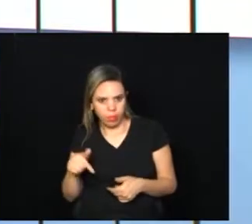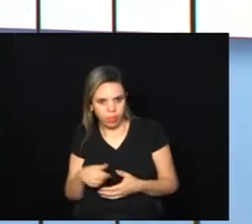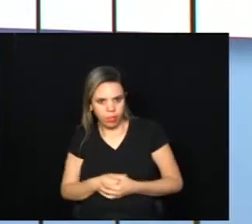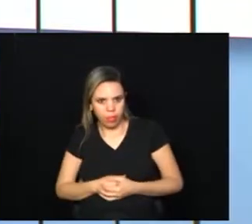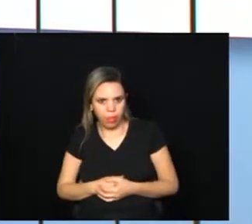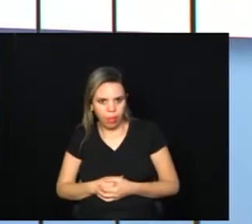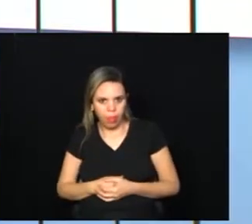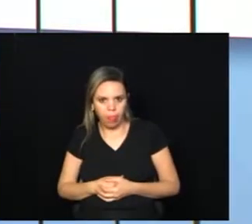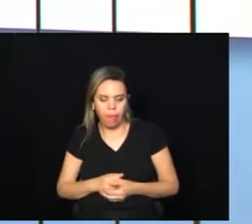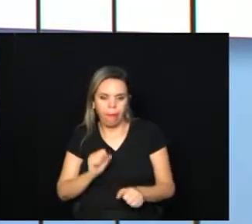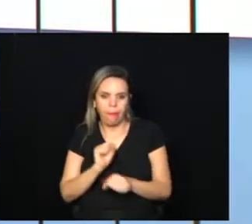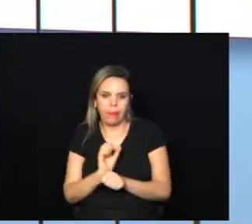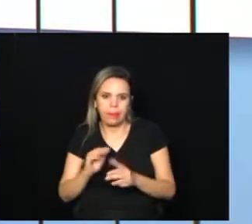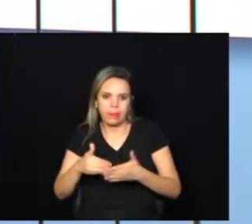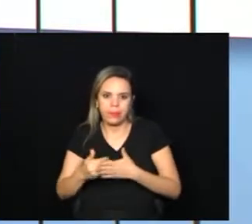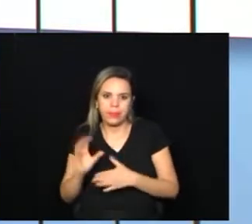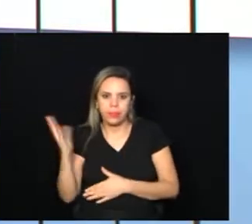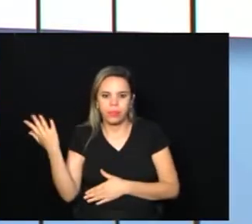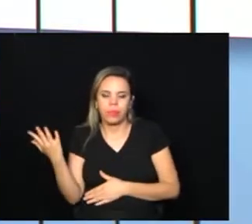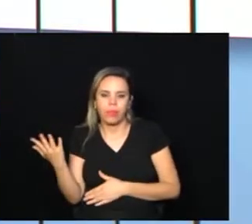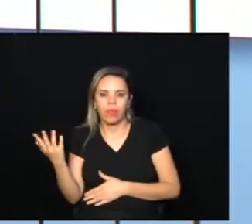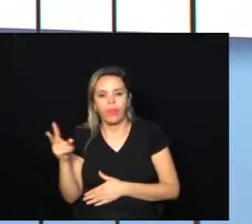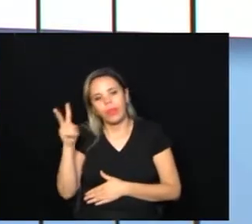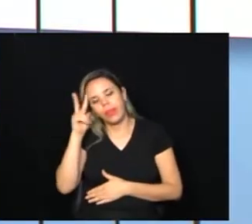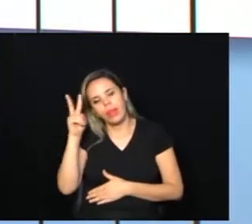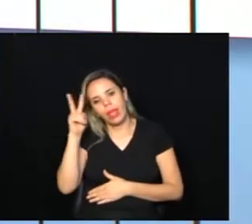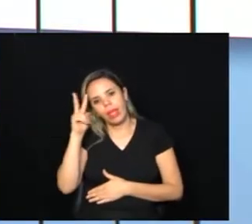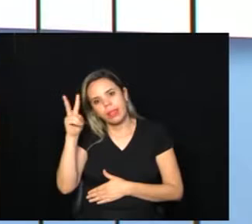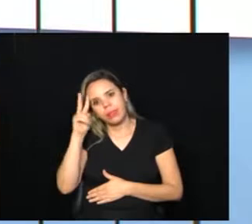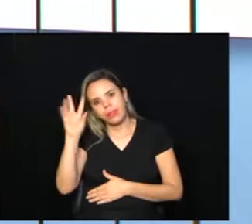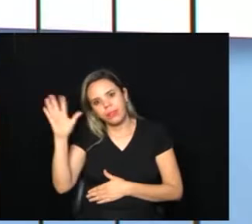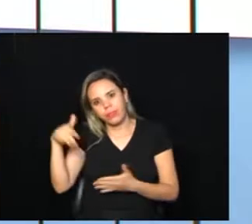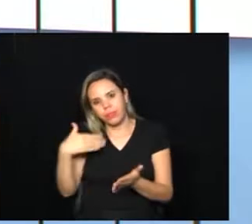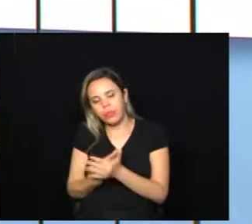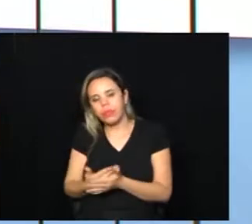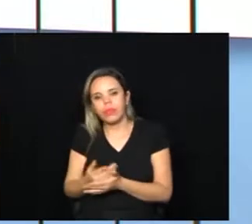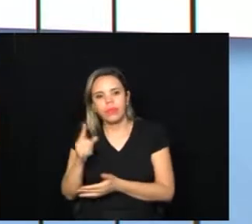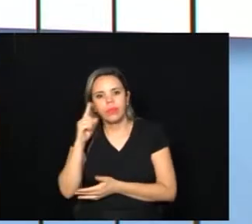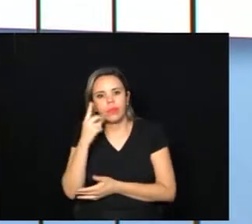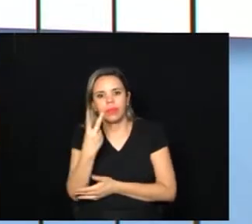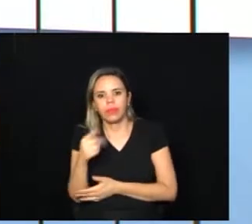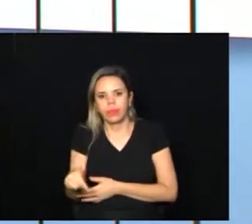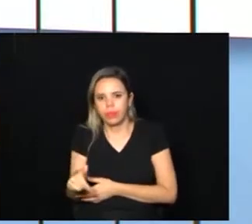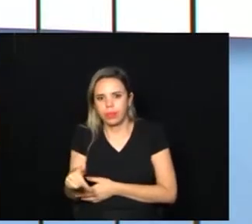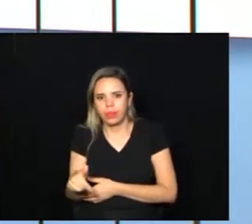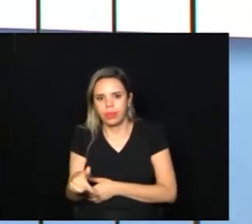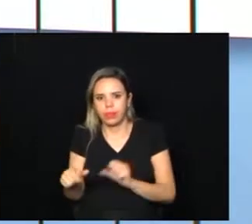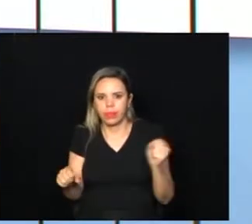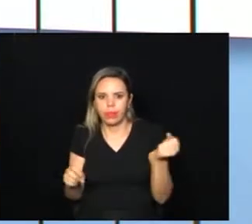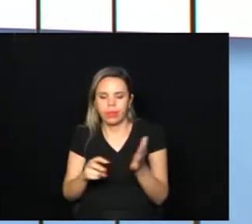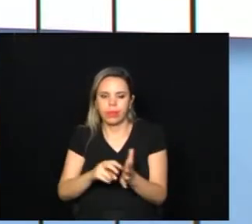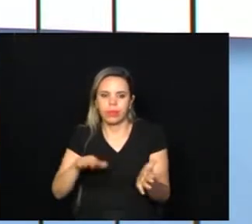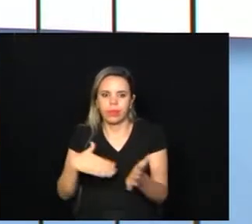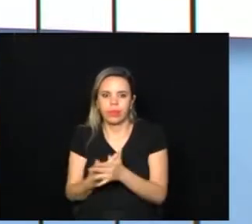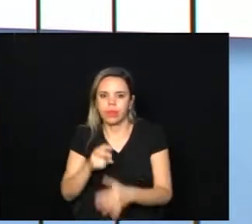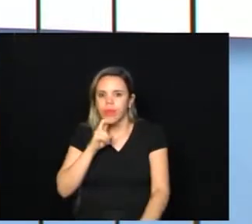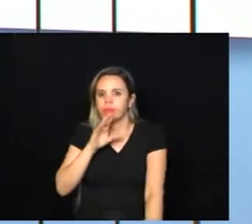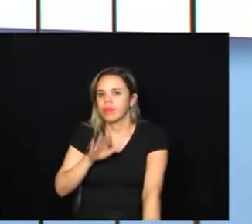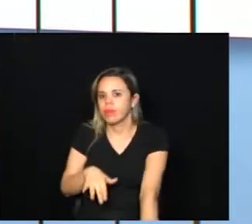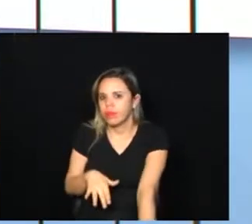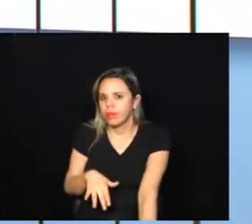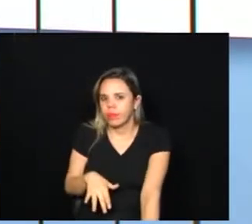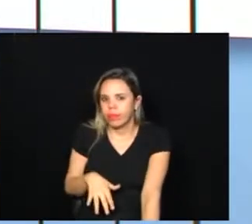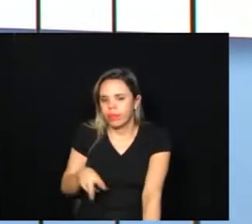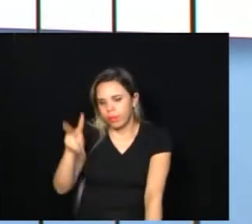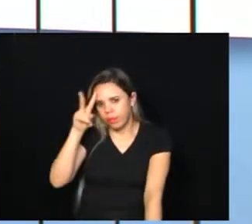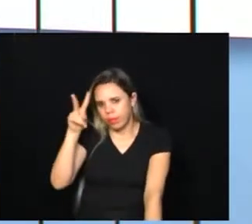essas interdições vão acontecer a partir de segunda e vão até no dia 27, entre 8 da manhã e 5 da tarde.